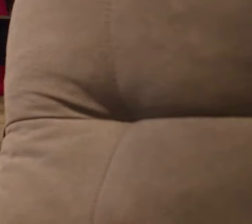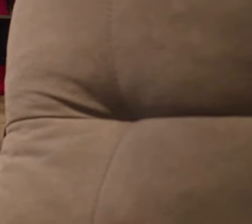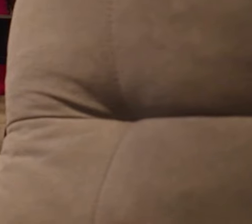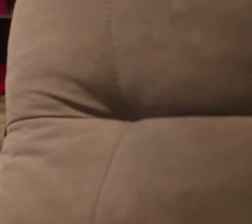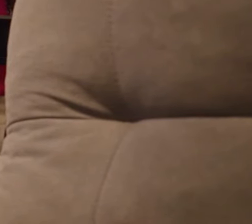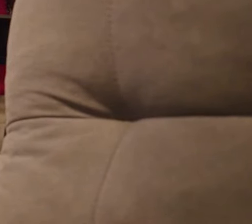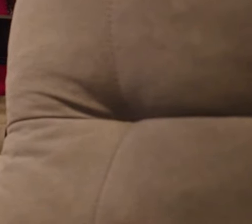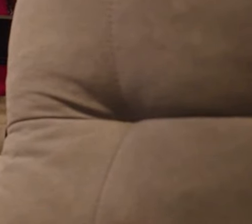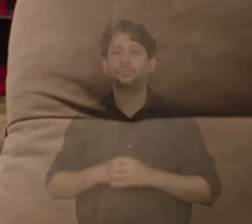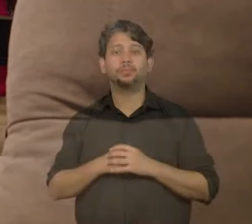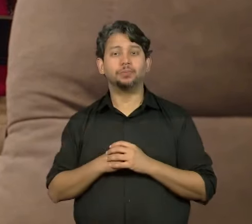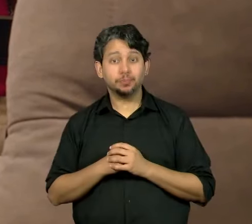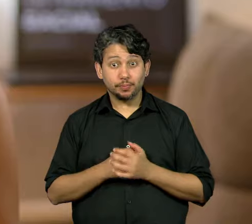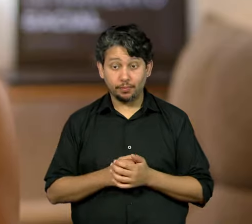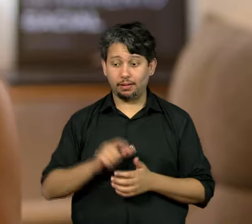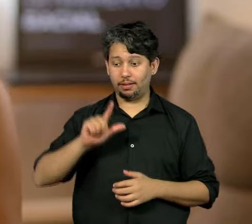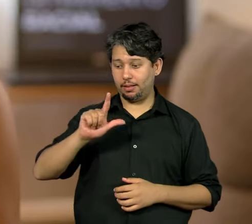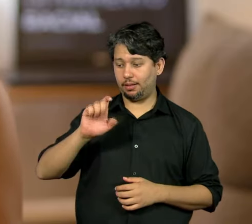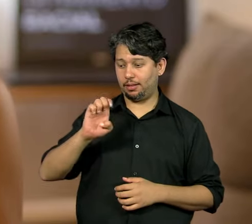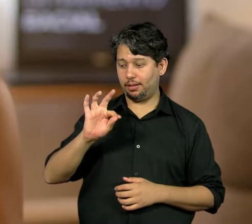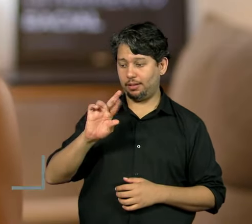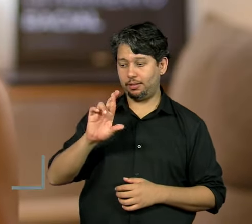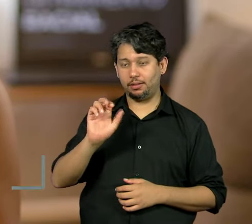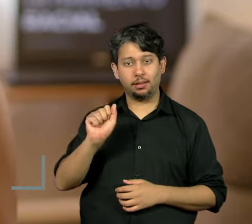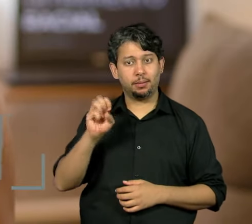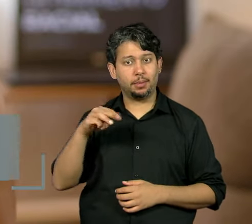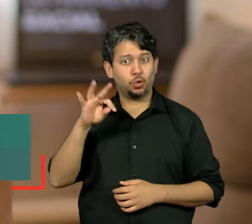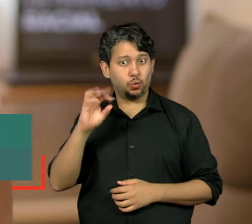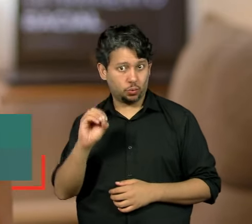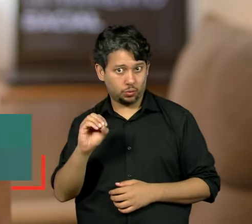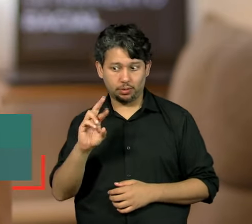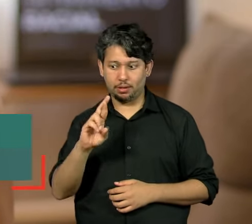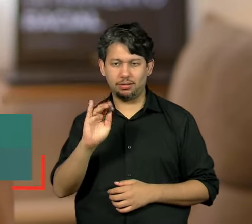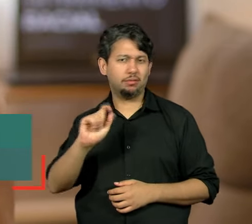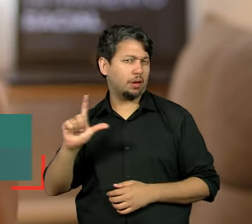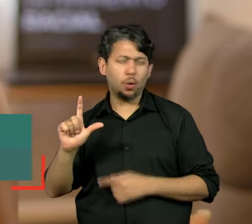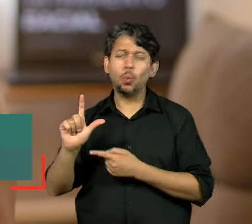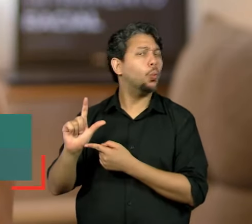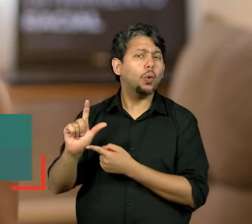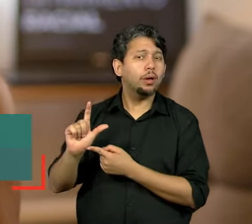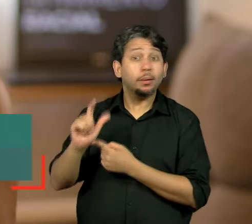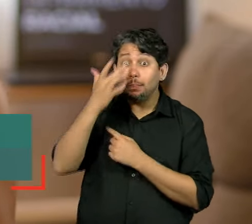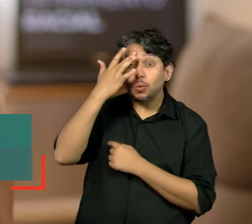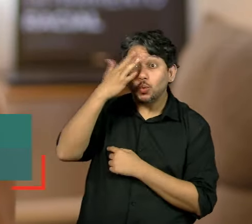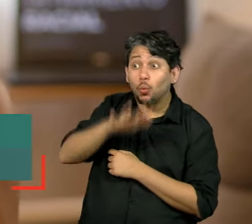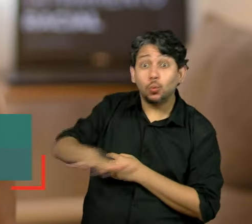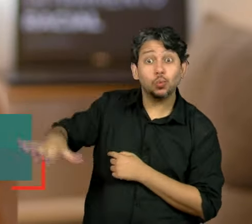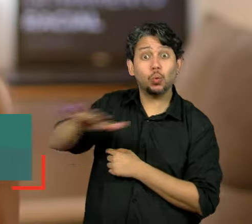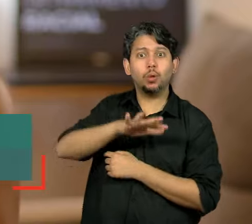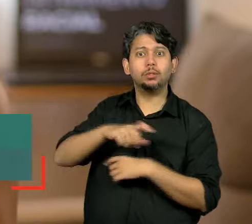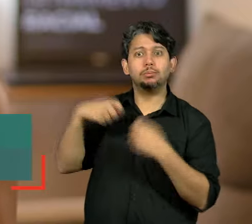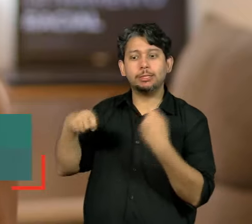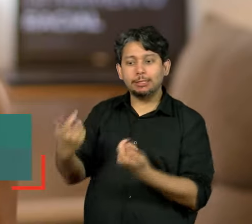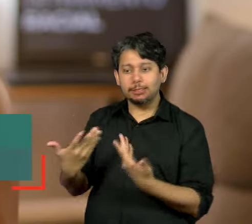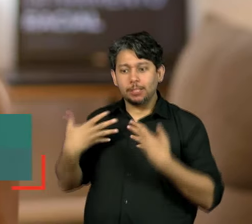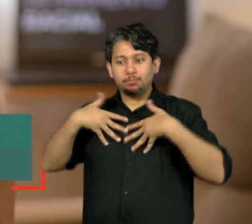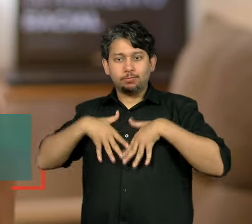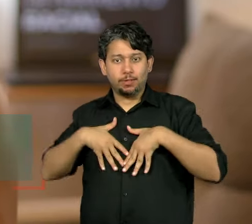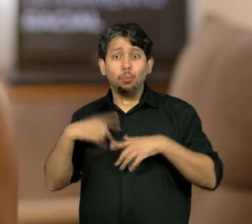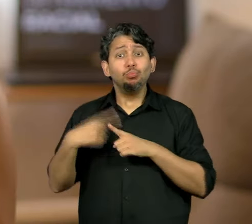O letramento racial, ele deve ser uma prática de todas as pessoas que estejam a fim de compreender e